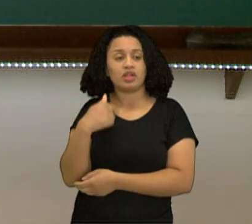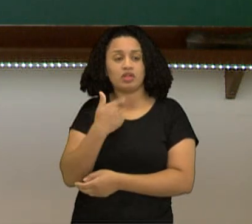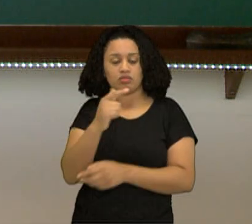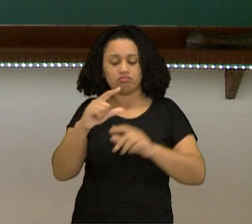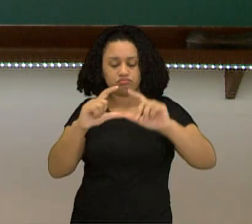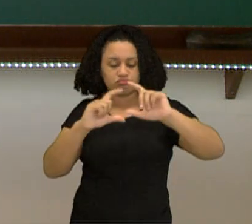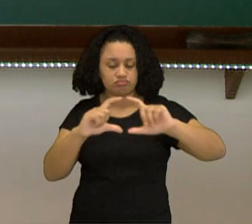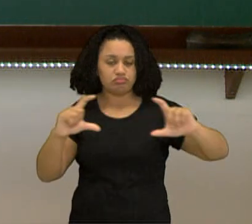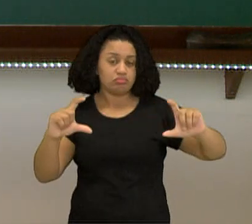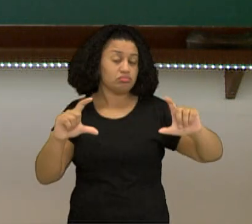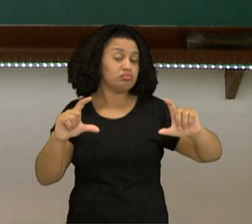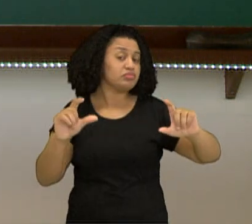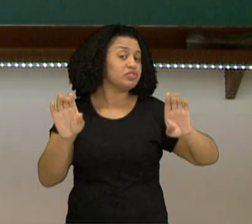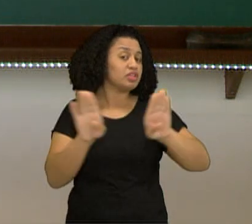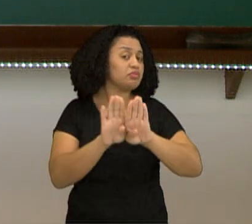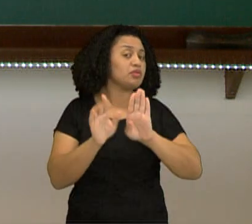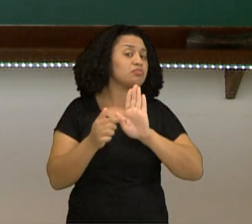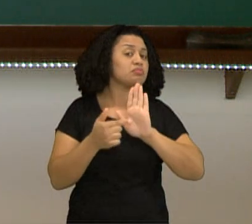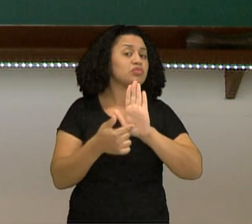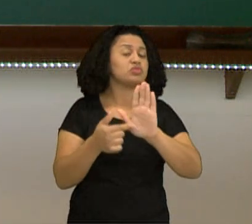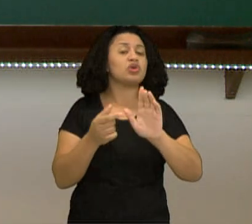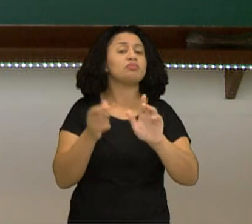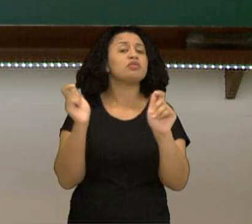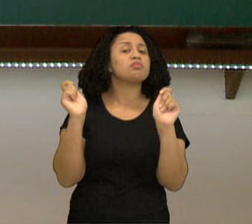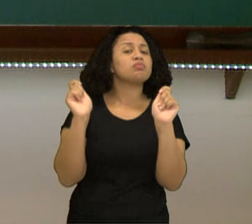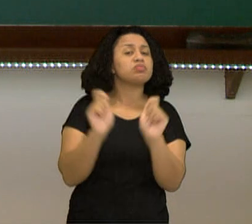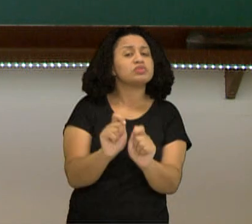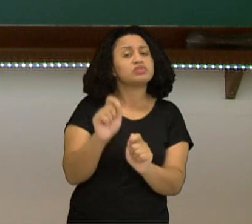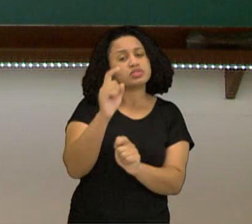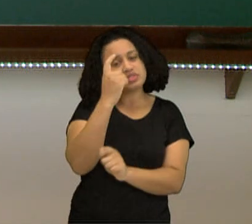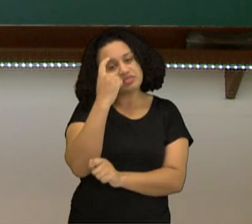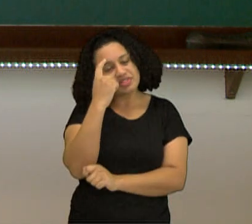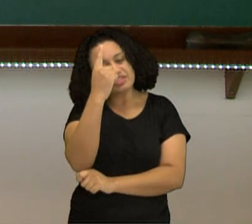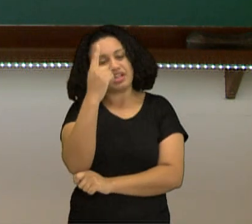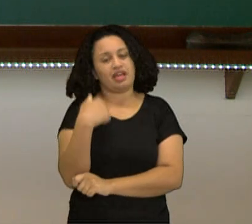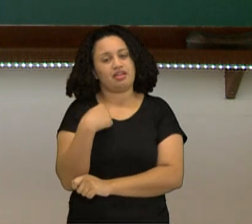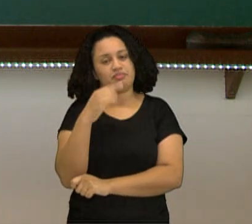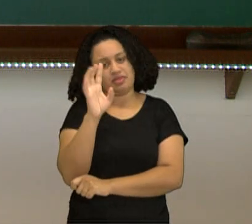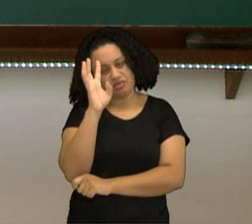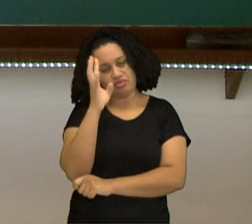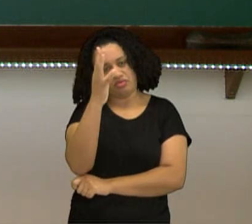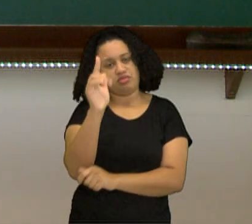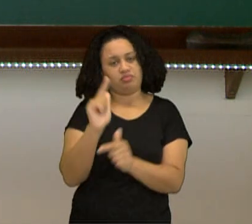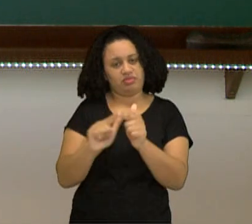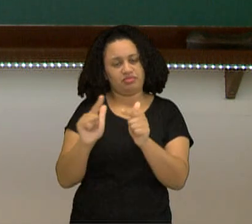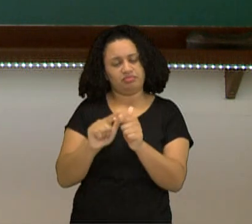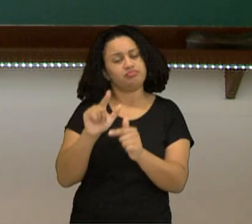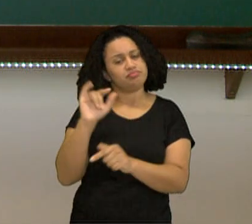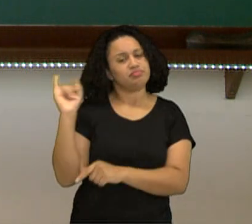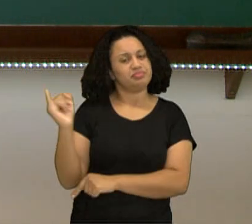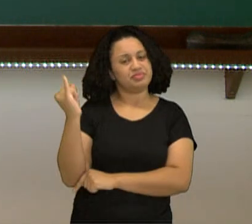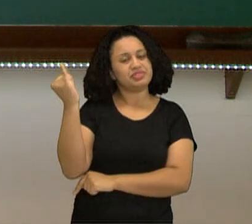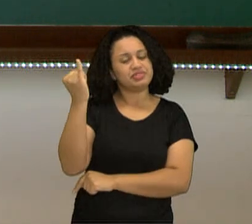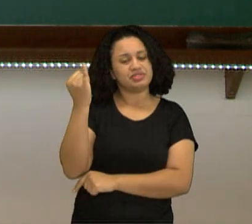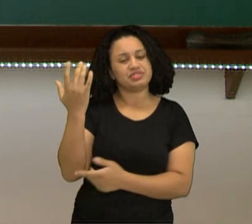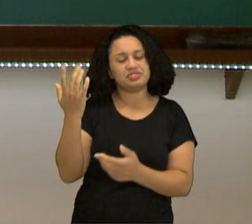parágrafo apresentou uma possível ideia de solução. Então, isso é muito importante.